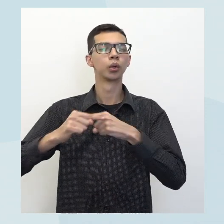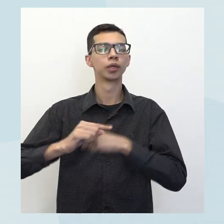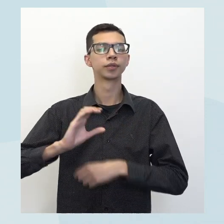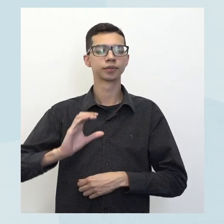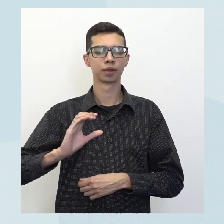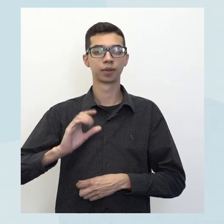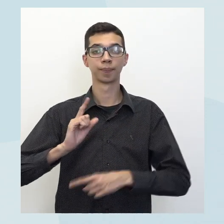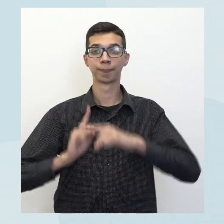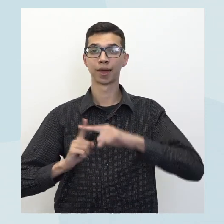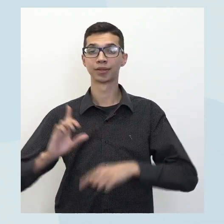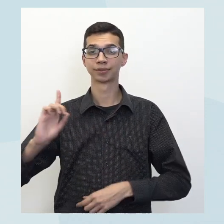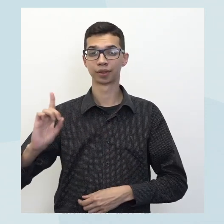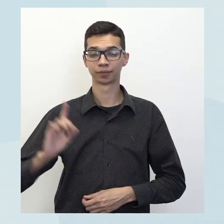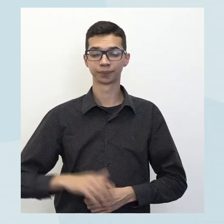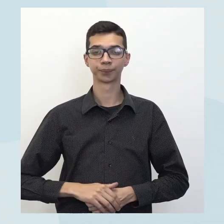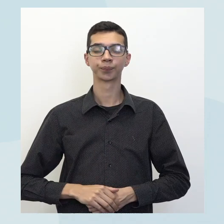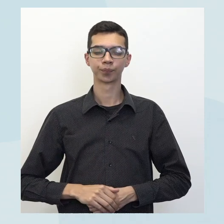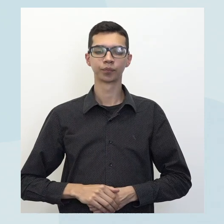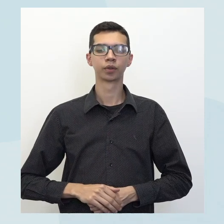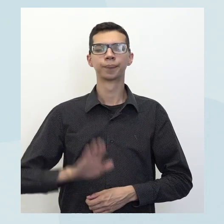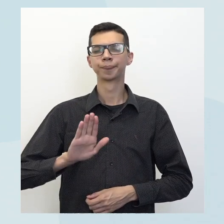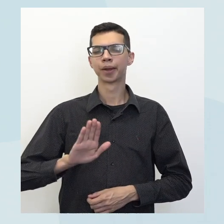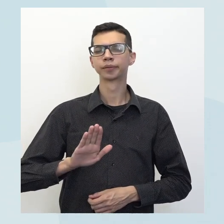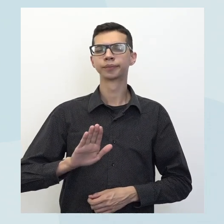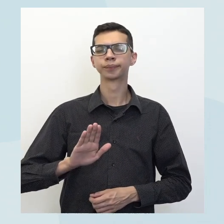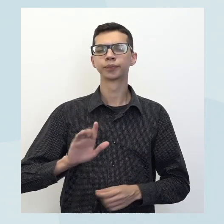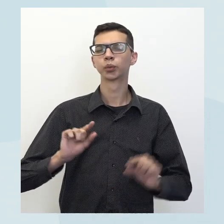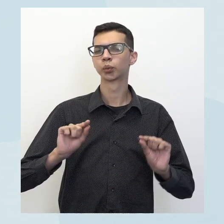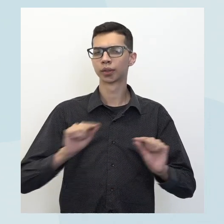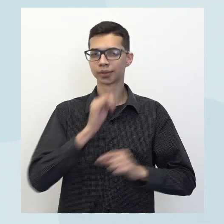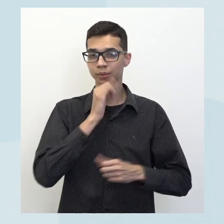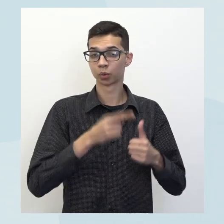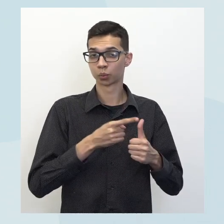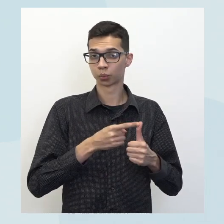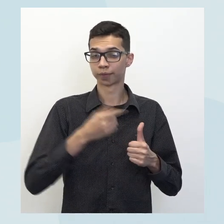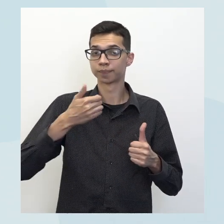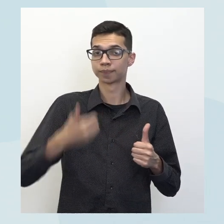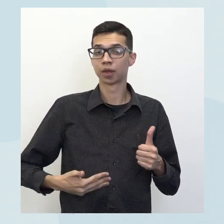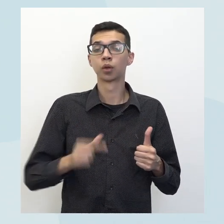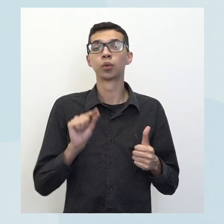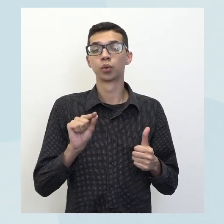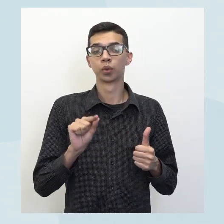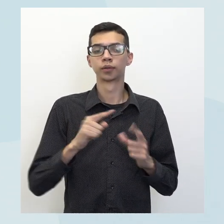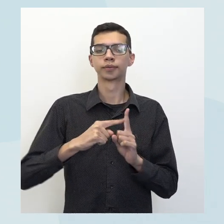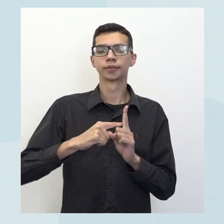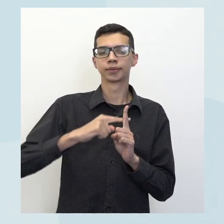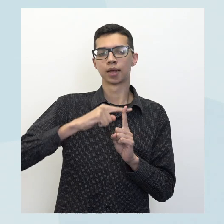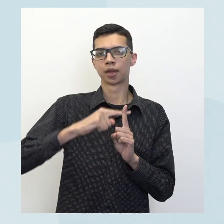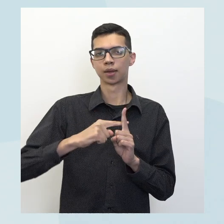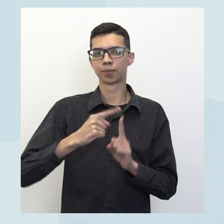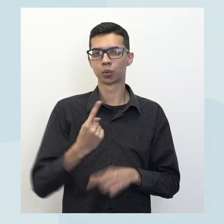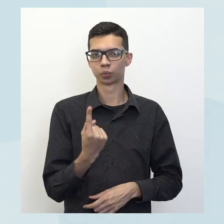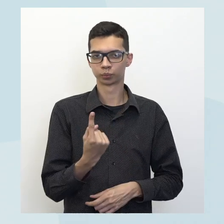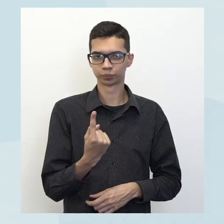no estado gasoso. Eu tenho duas condições. A condição 1, que ele fala que uma temperatura 1, uma pressão